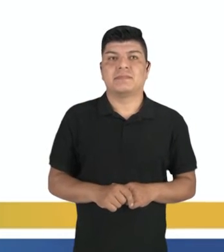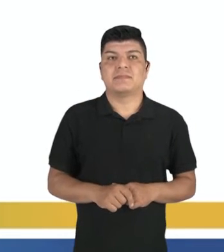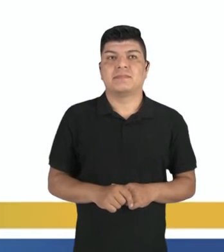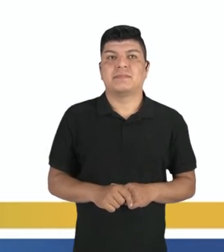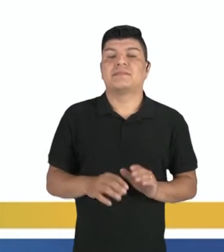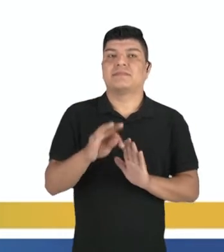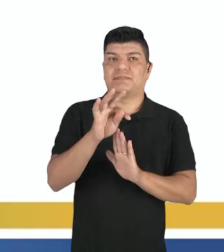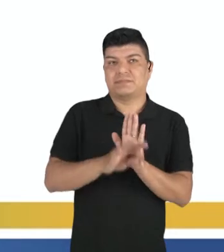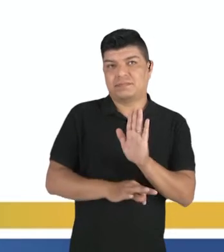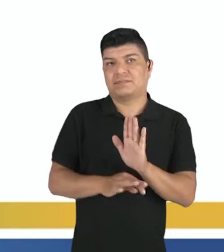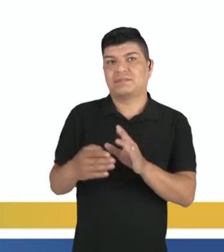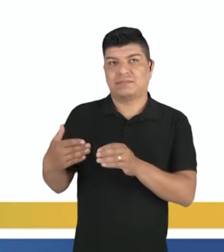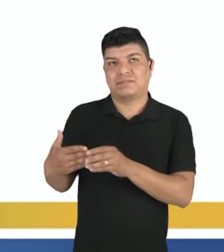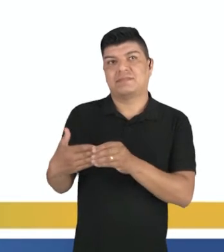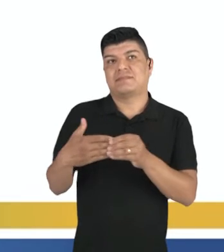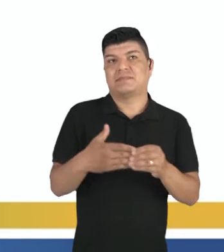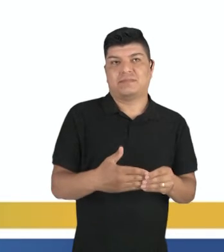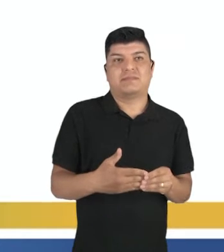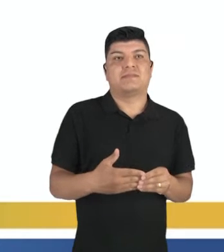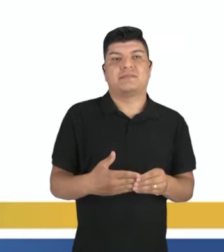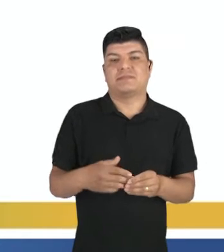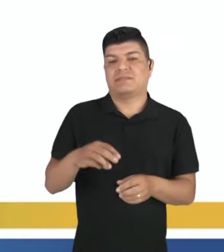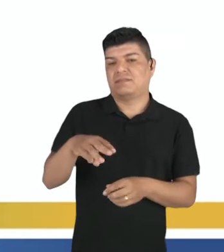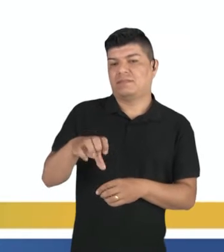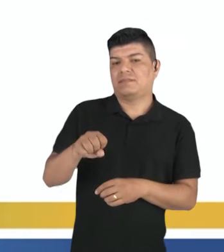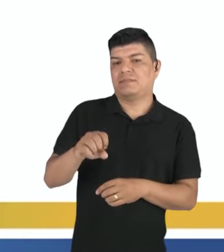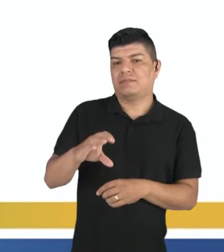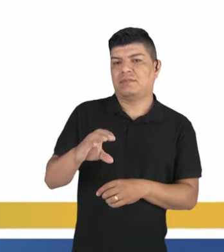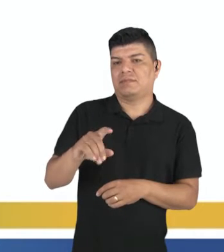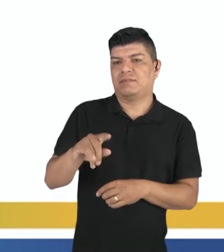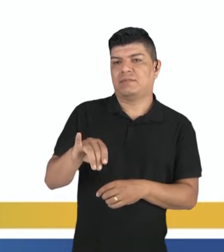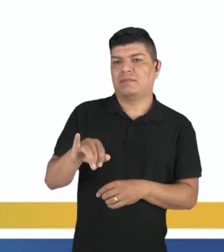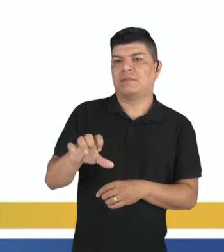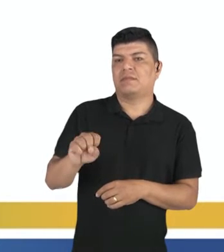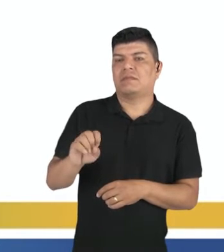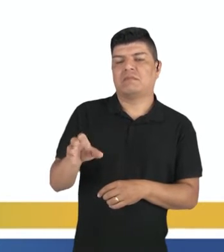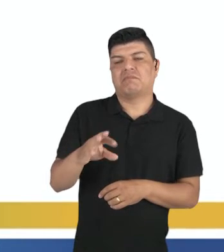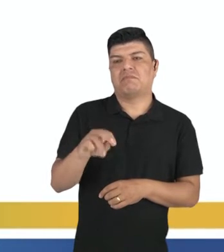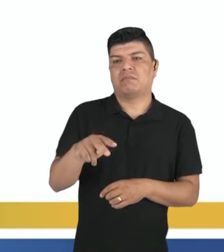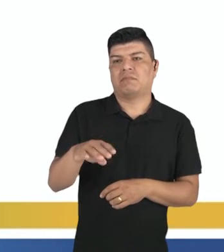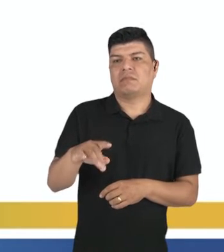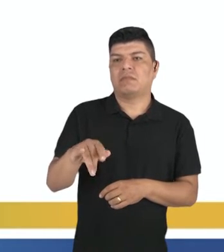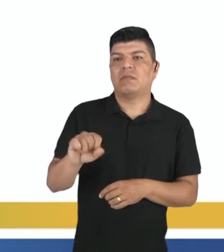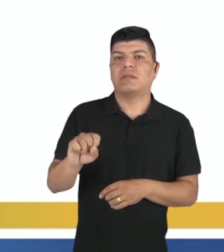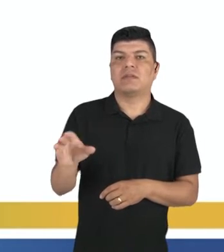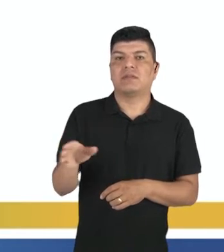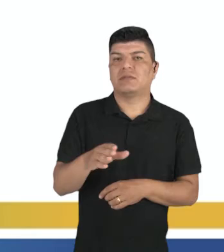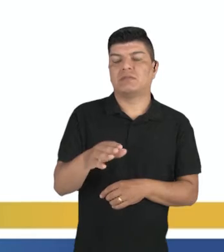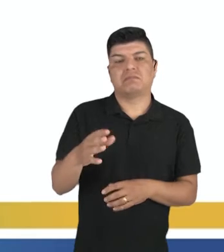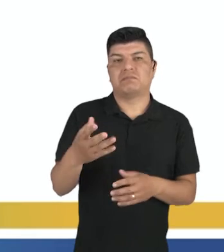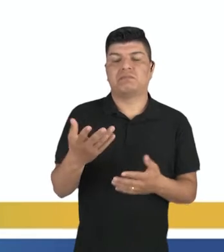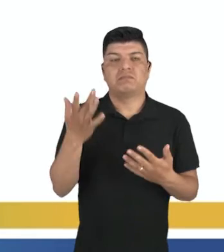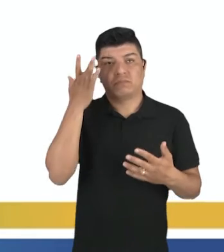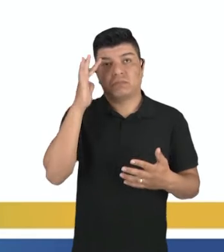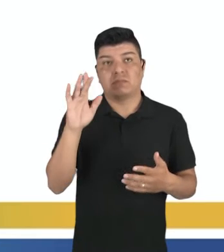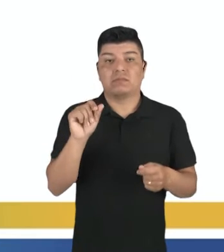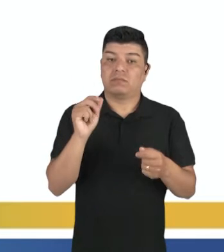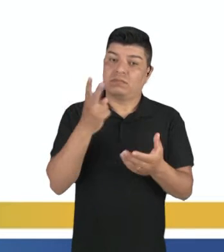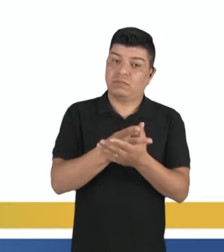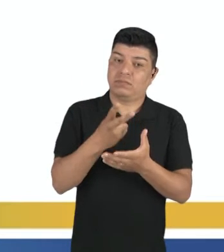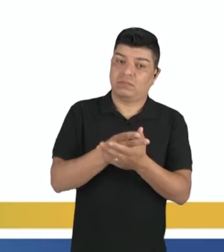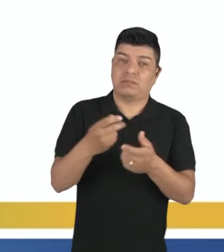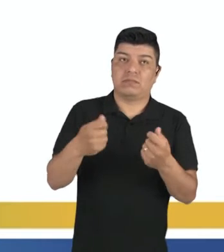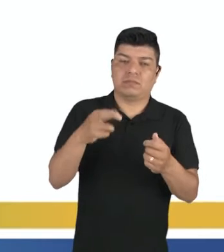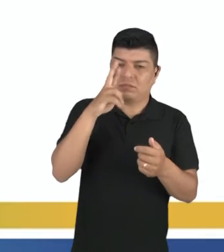texto ele vai trazer um gancho. É mesóclise? É ênclise? É próclise? Como fazer isso daí? Então, nesse caso, a